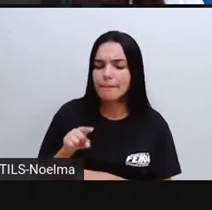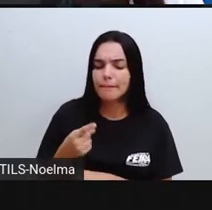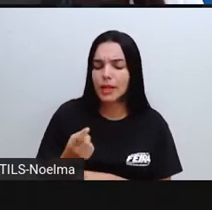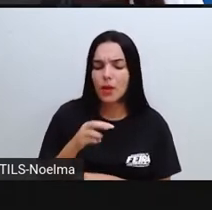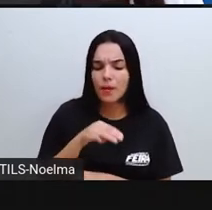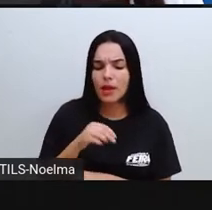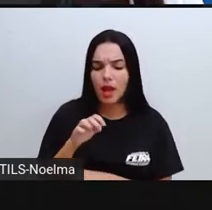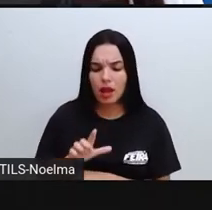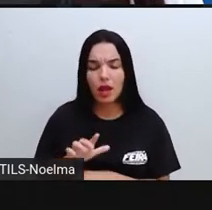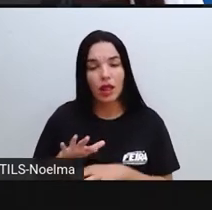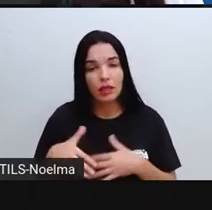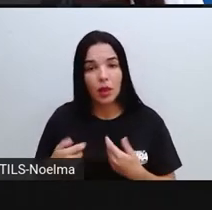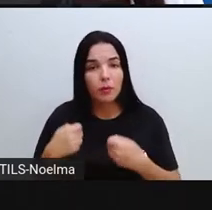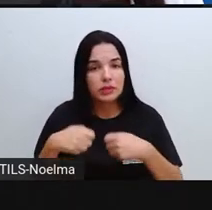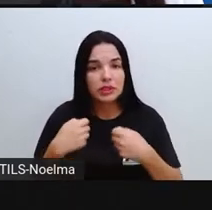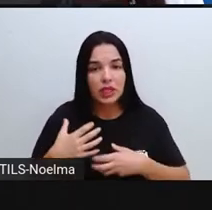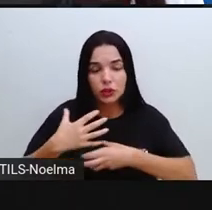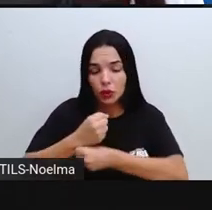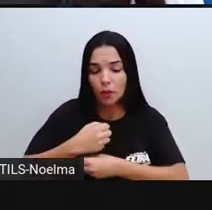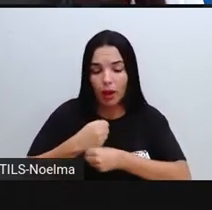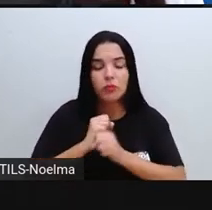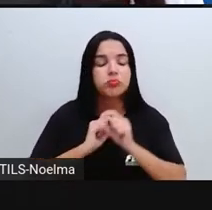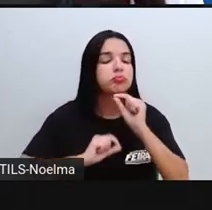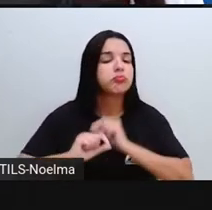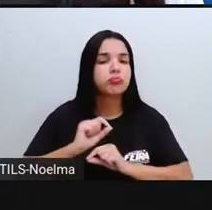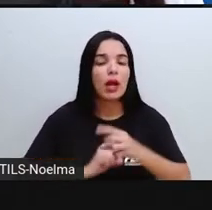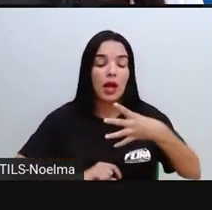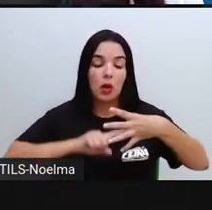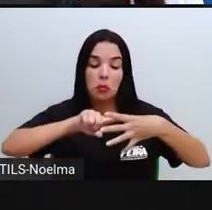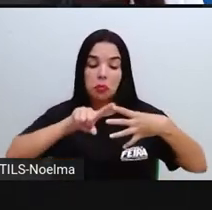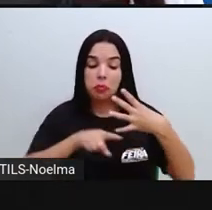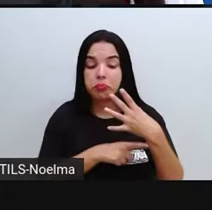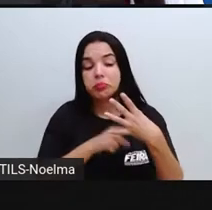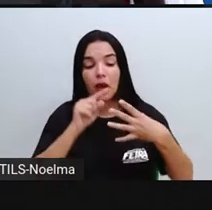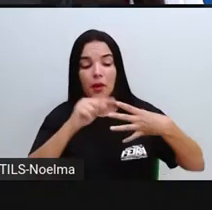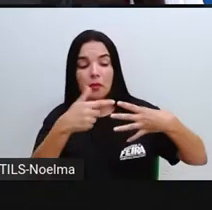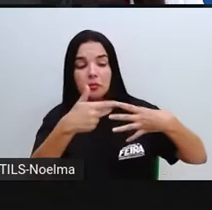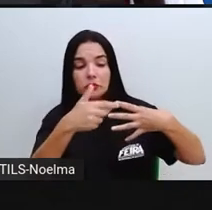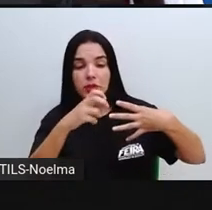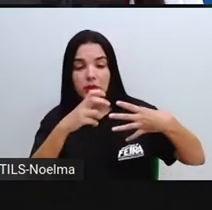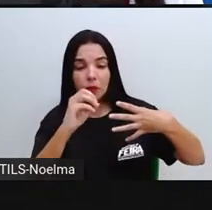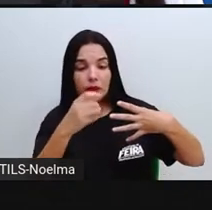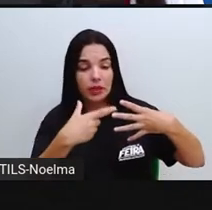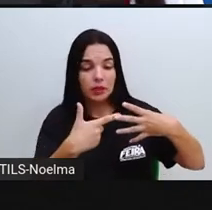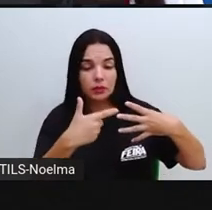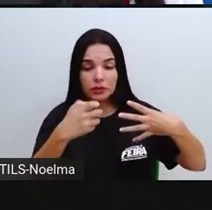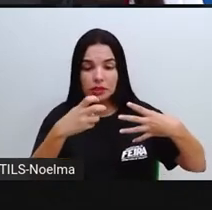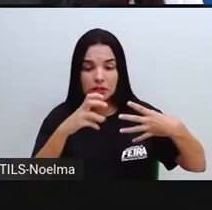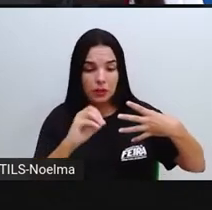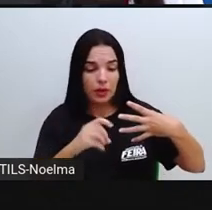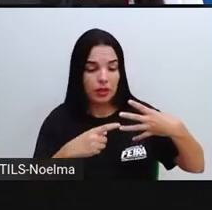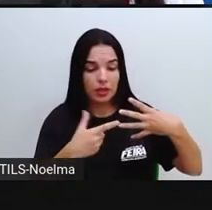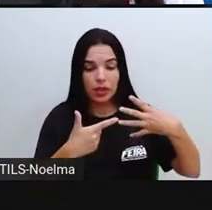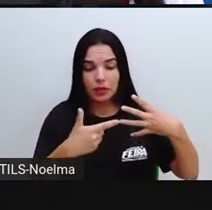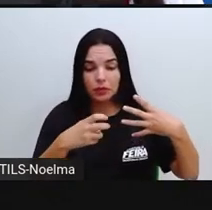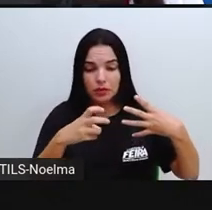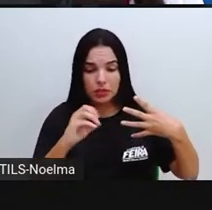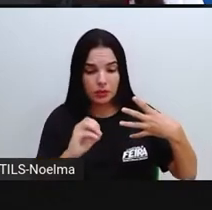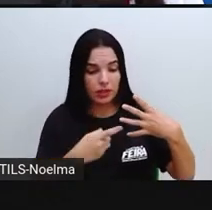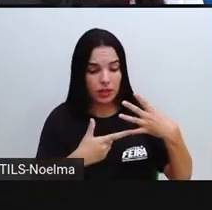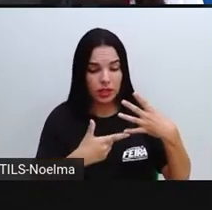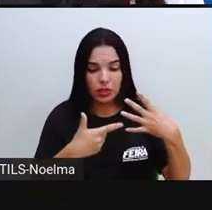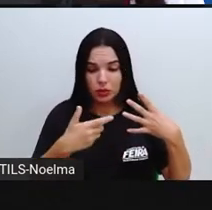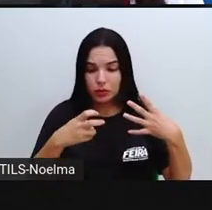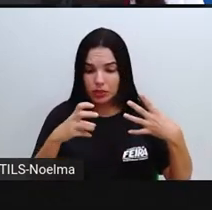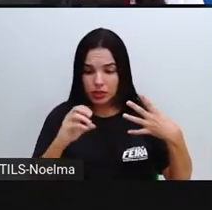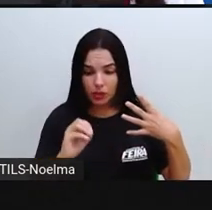dar 1.000 ml. Então, nós escolhemos aqui 4 caixas de 250 ml, que foram as caixinhas de maçã.